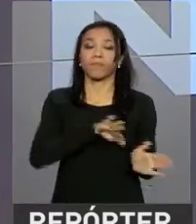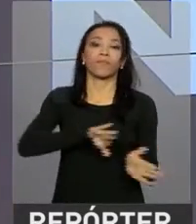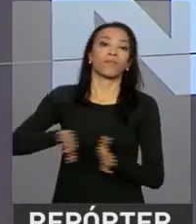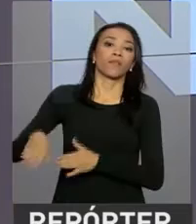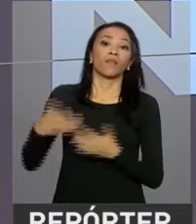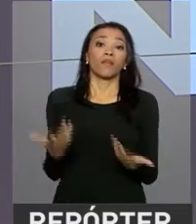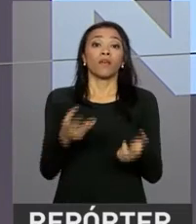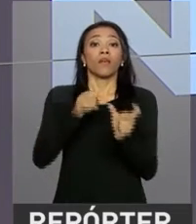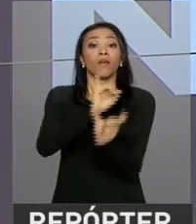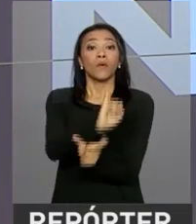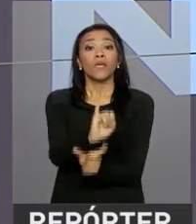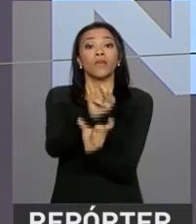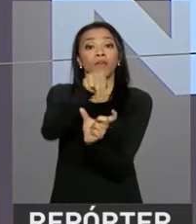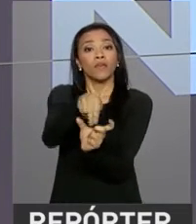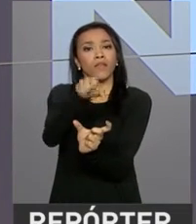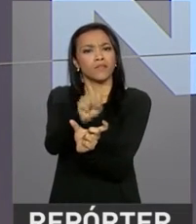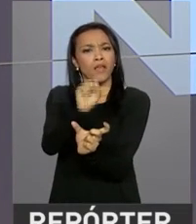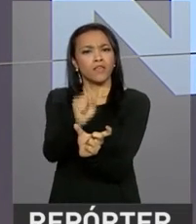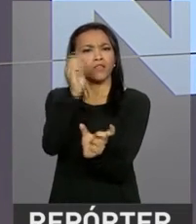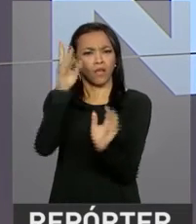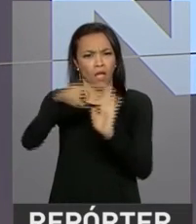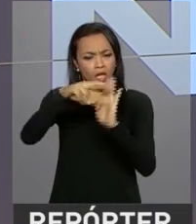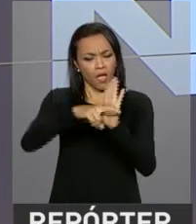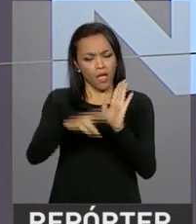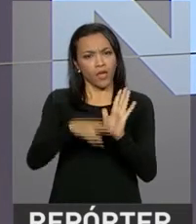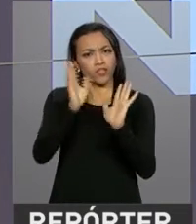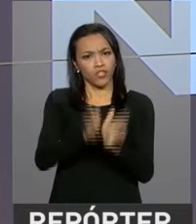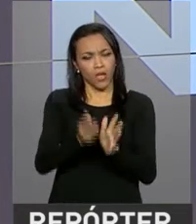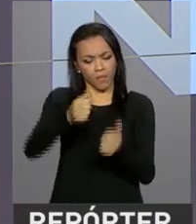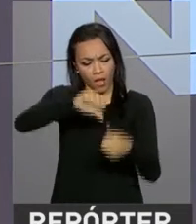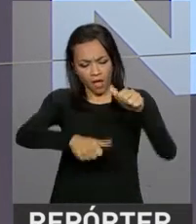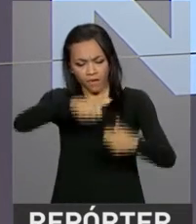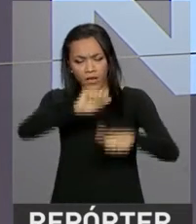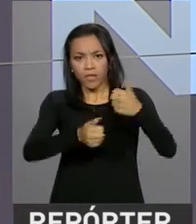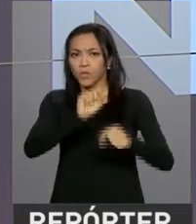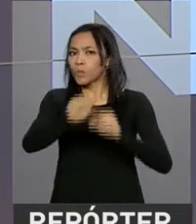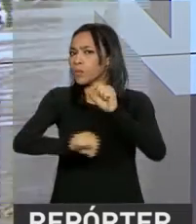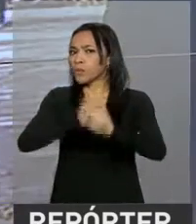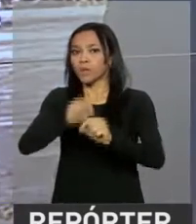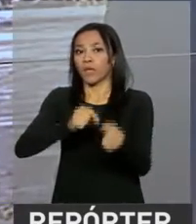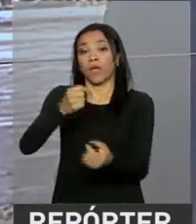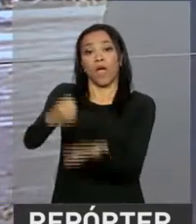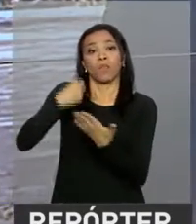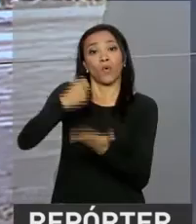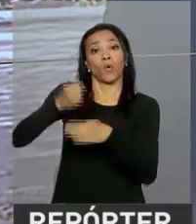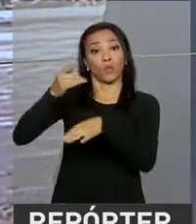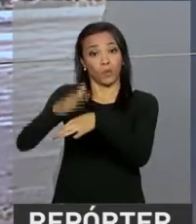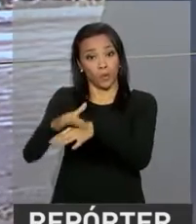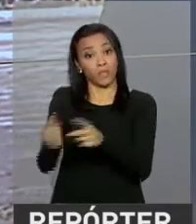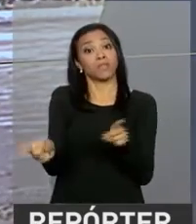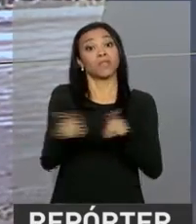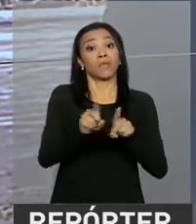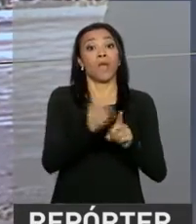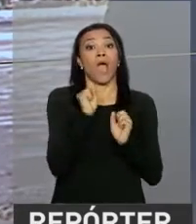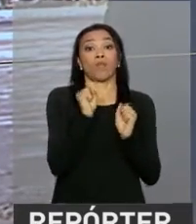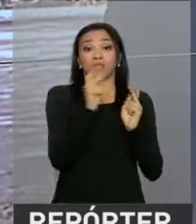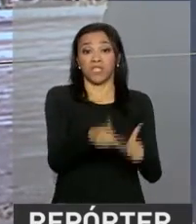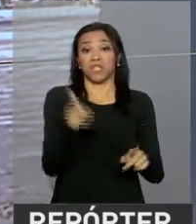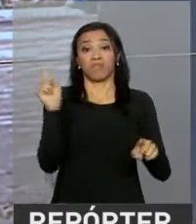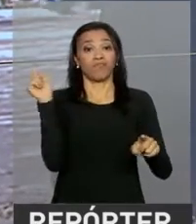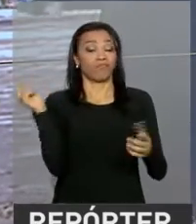olha o inss definir os procedimentos para a revisão dos benefícios de auxílio doença e aposentadoria por invalidez